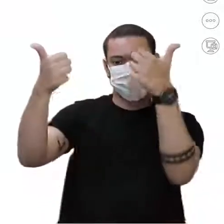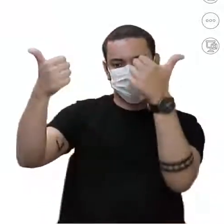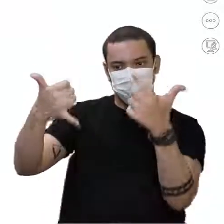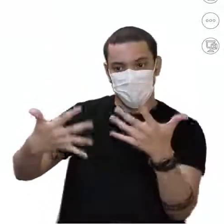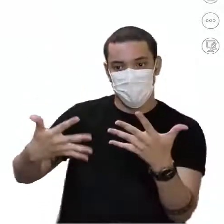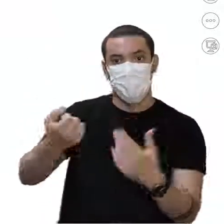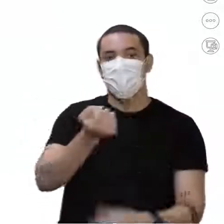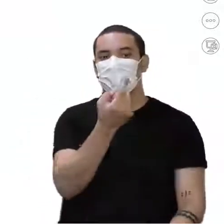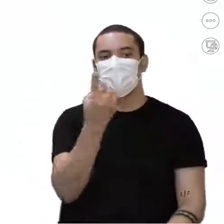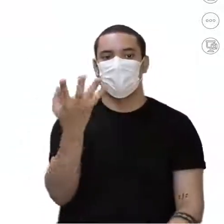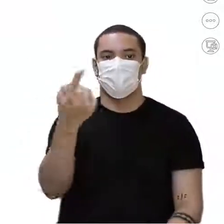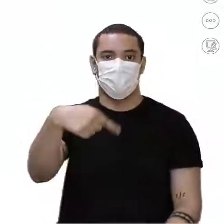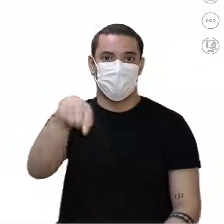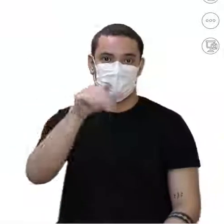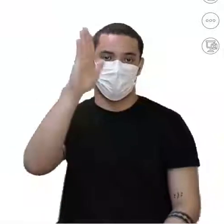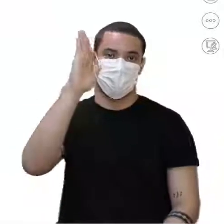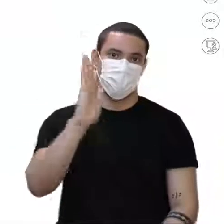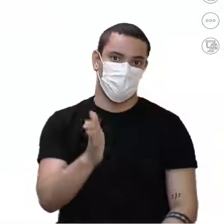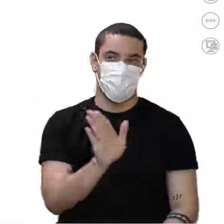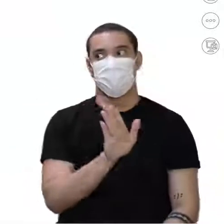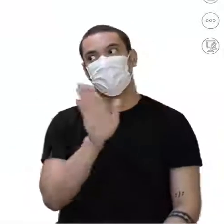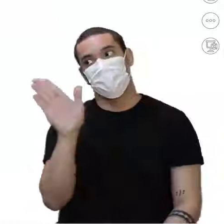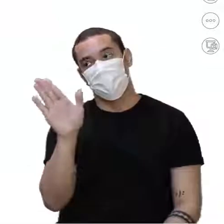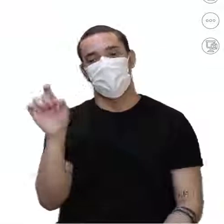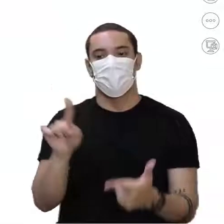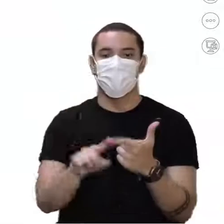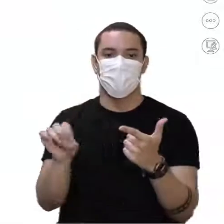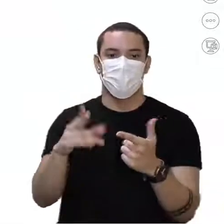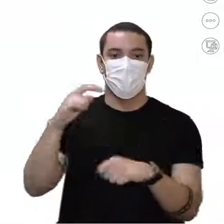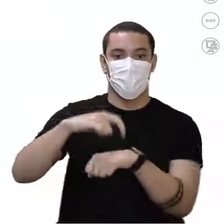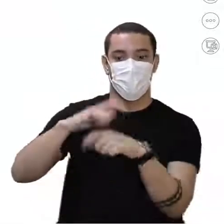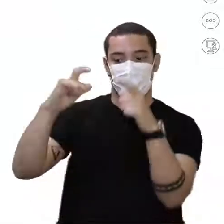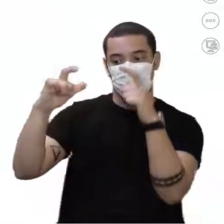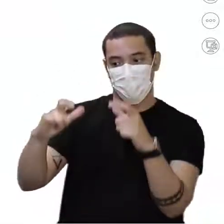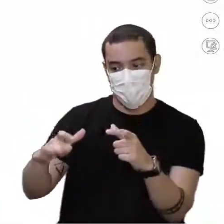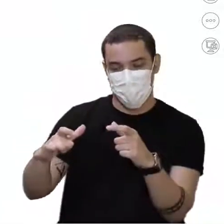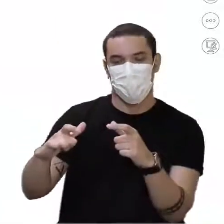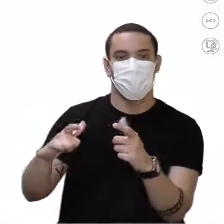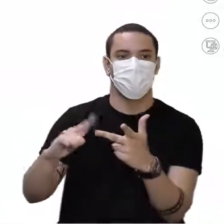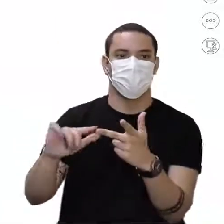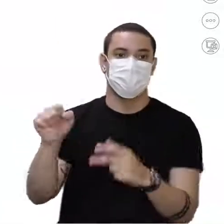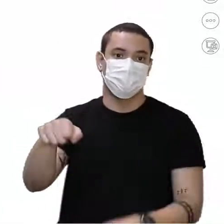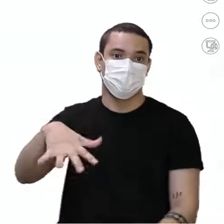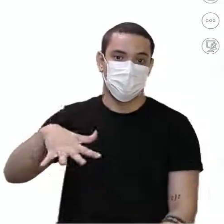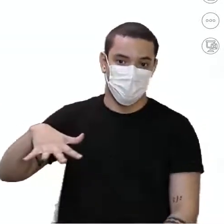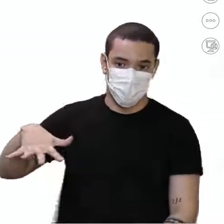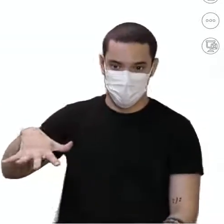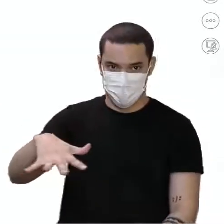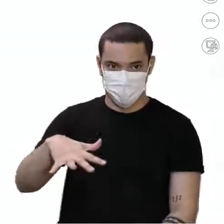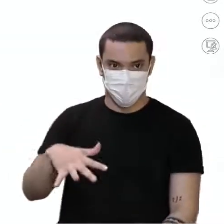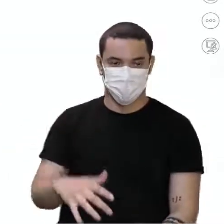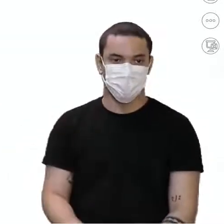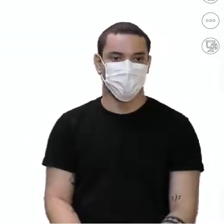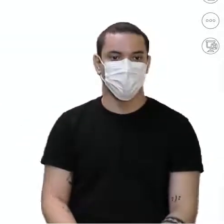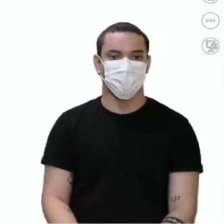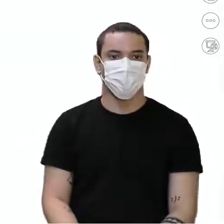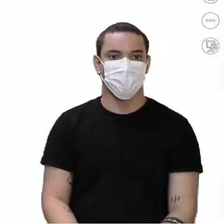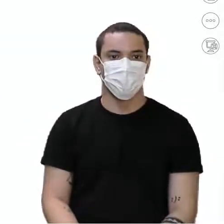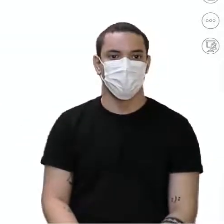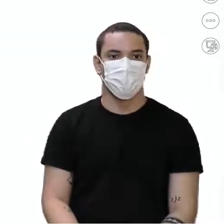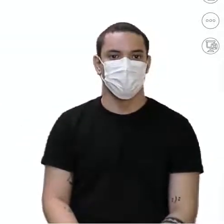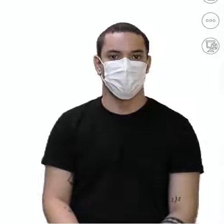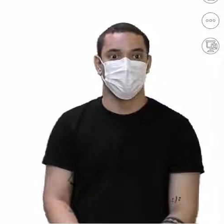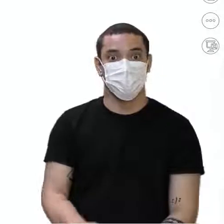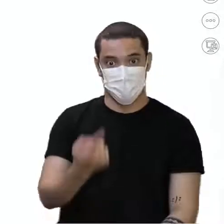vezes que você já esteve ou foi para um determinado lugar ou já esteve numa situação. Então, olha só, aqui